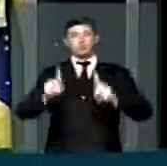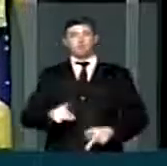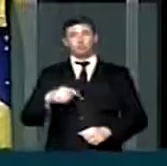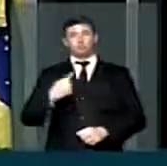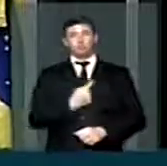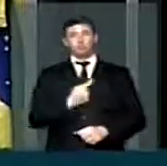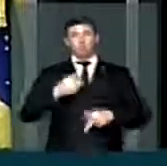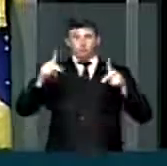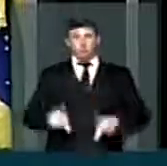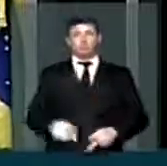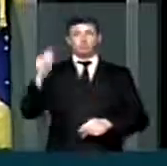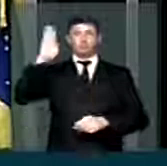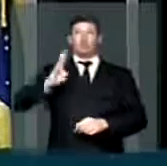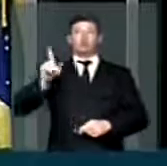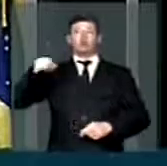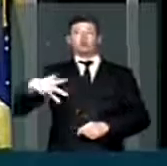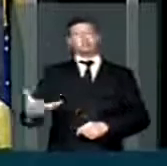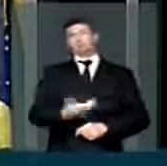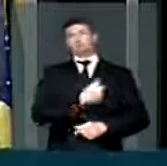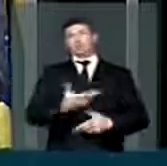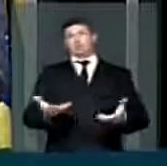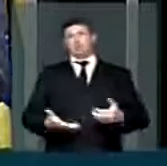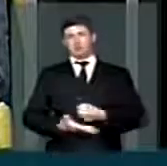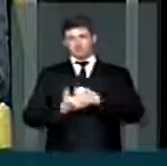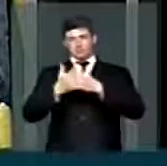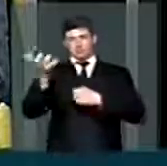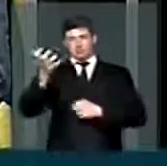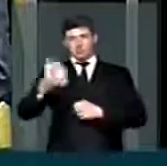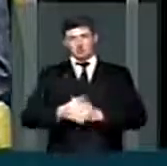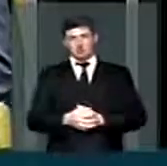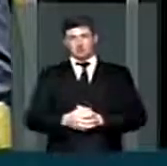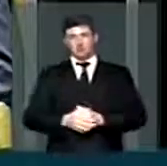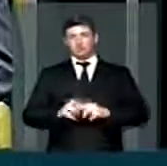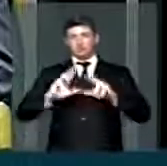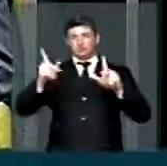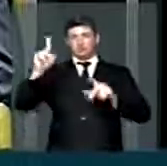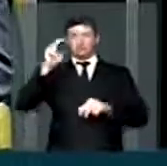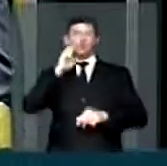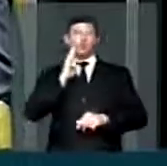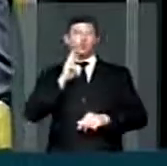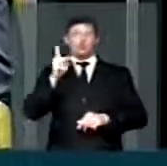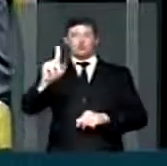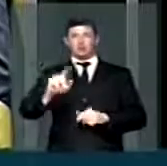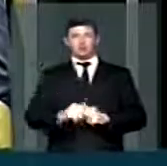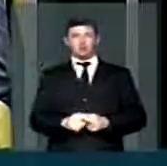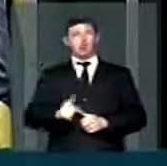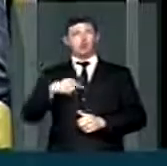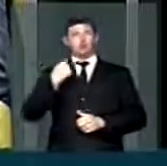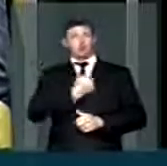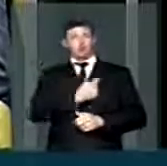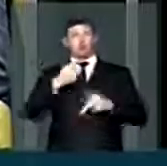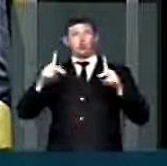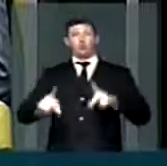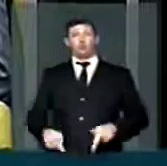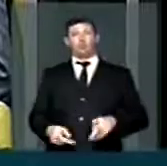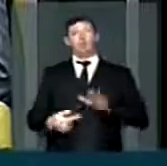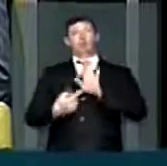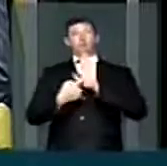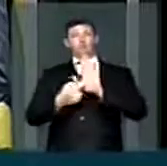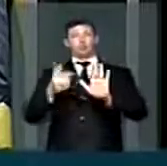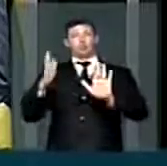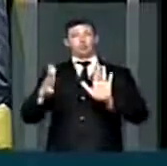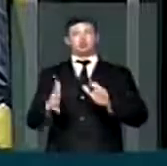si só é extremamente solidário. Não é diferente em Rondônia. O nosso povo tem demonstrado